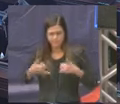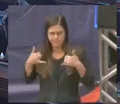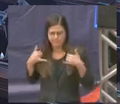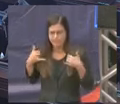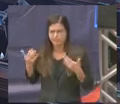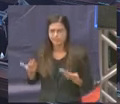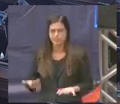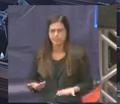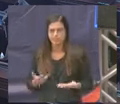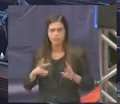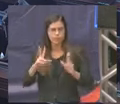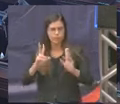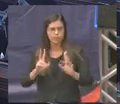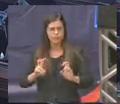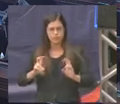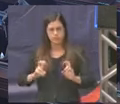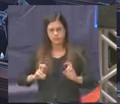tema